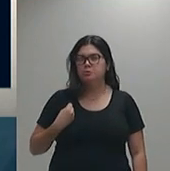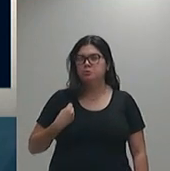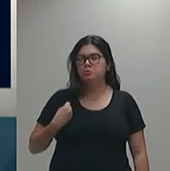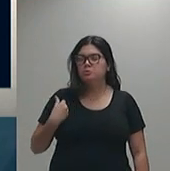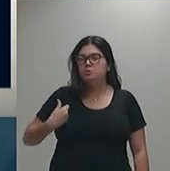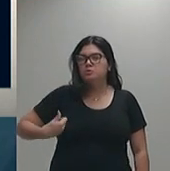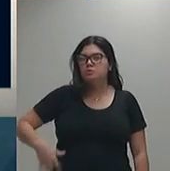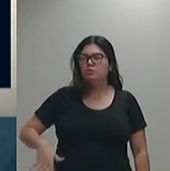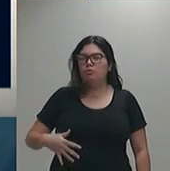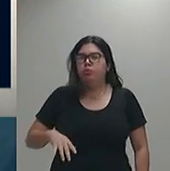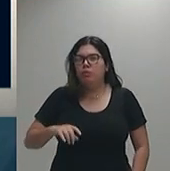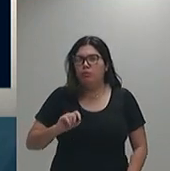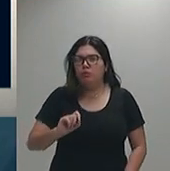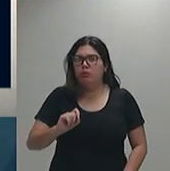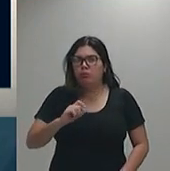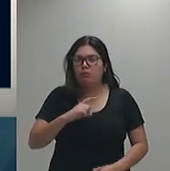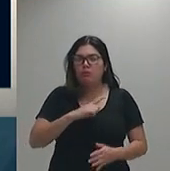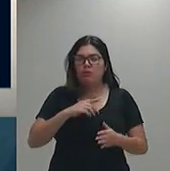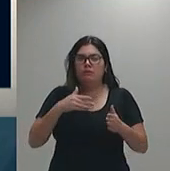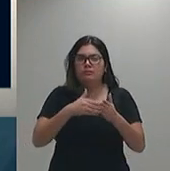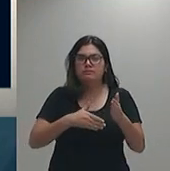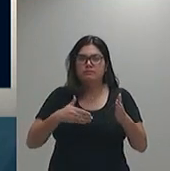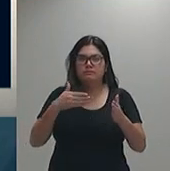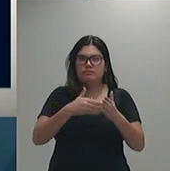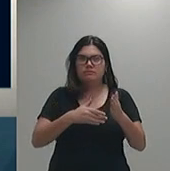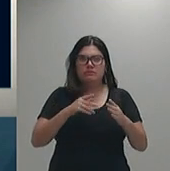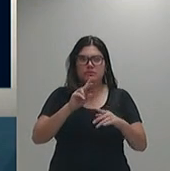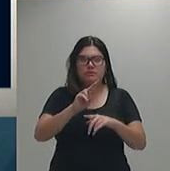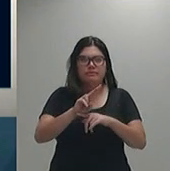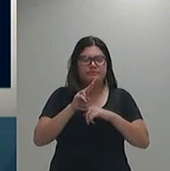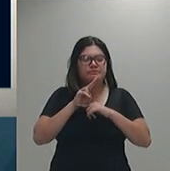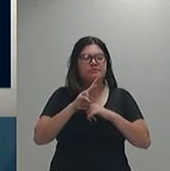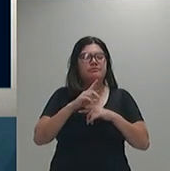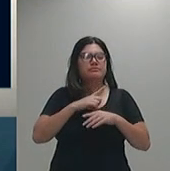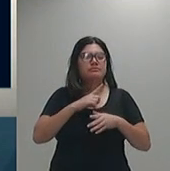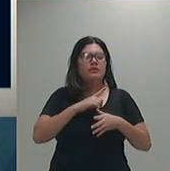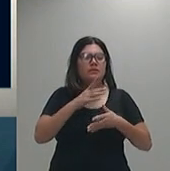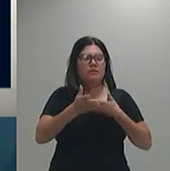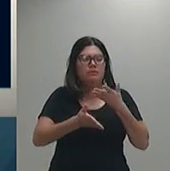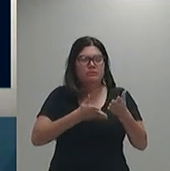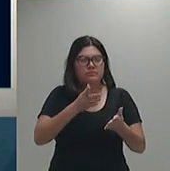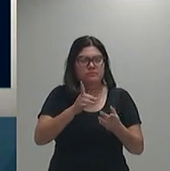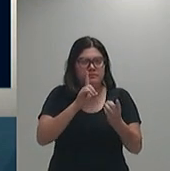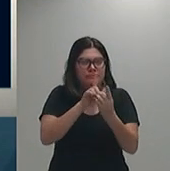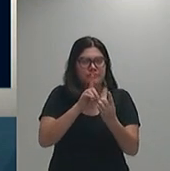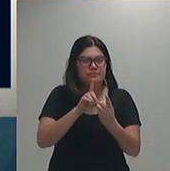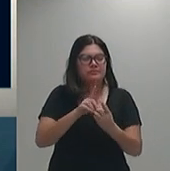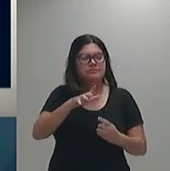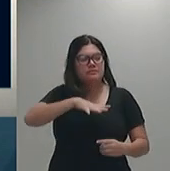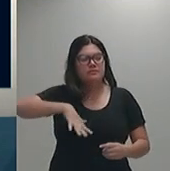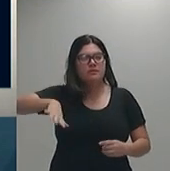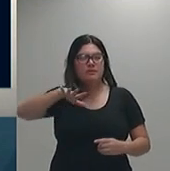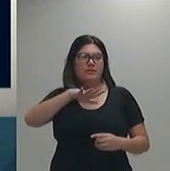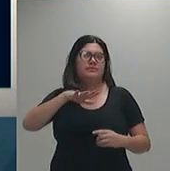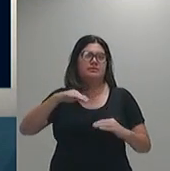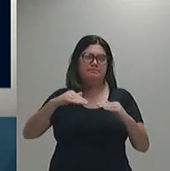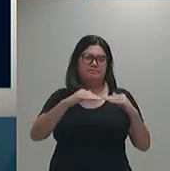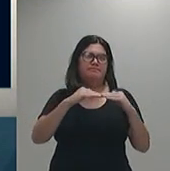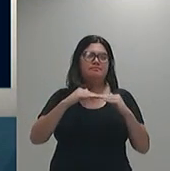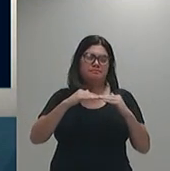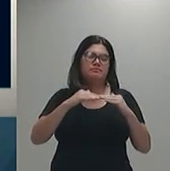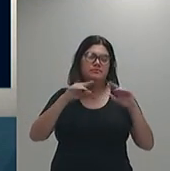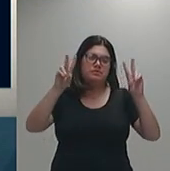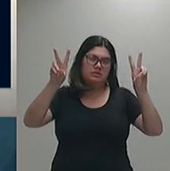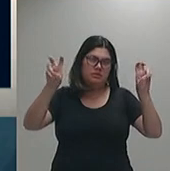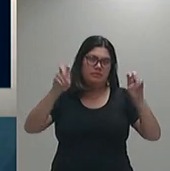de questões que impedem que se busque dar um tratamento uniforme ah essa matéria outra hipótese